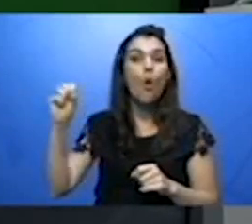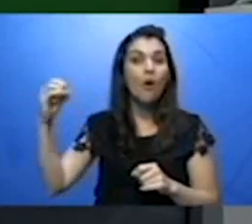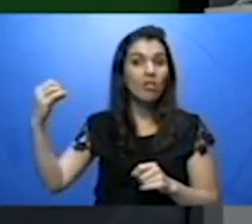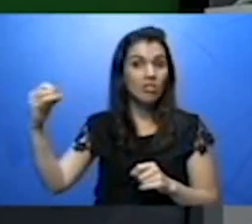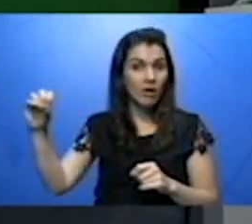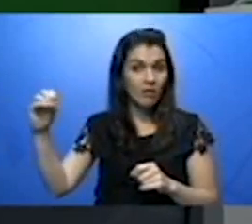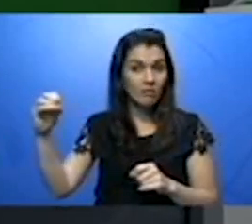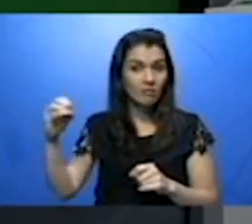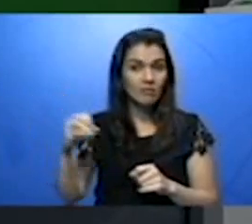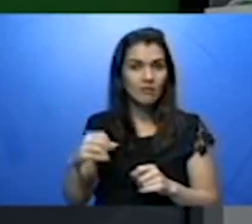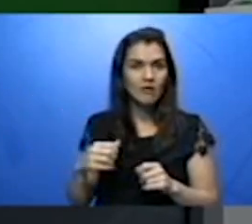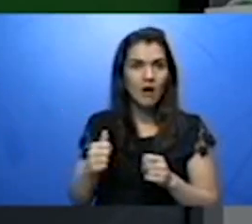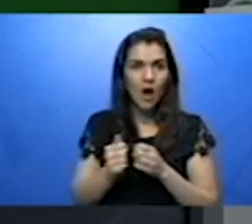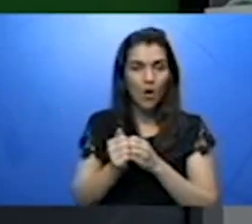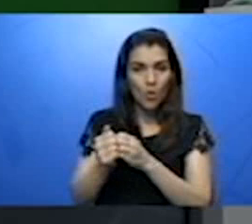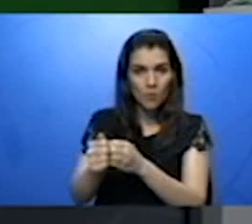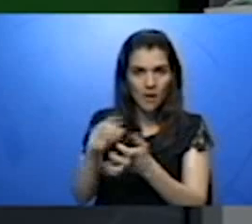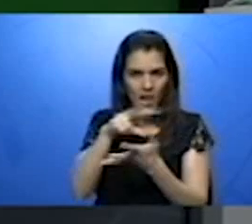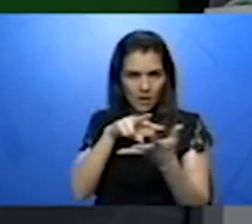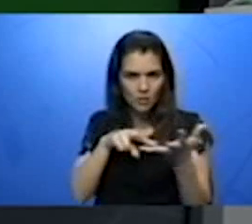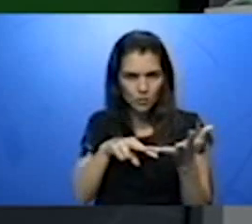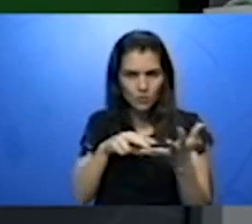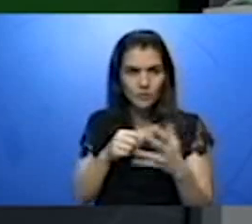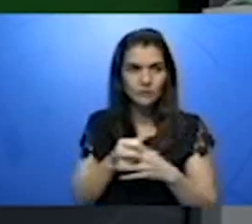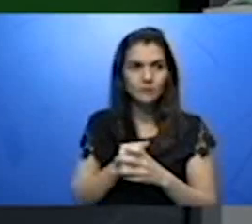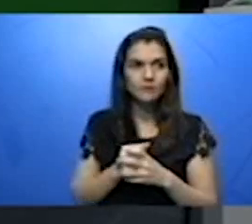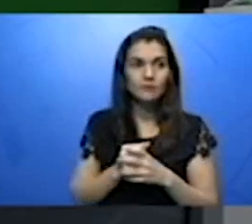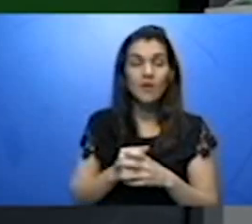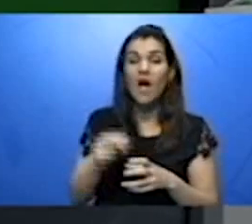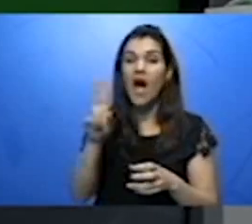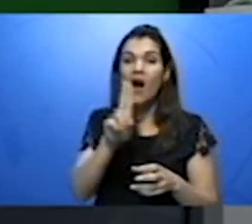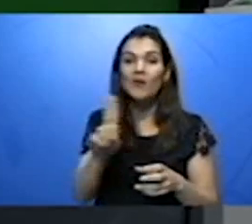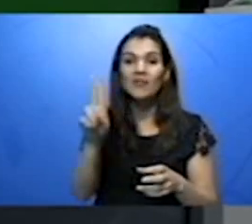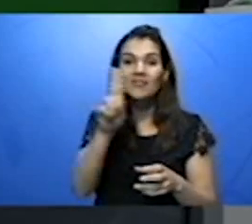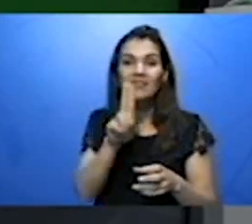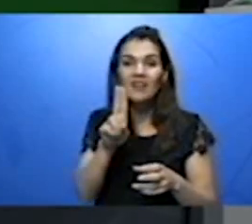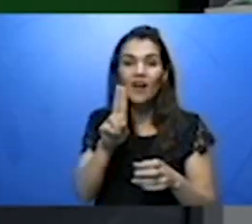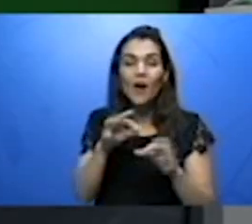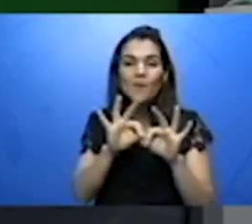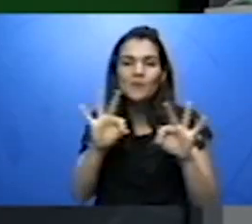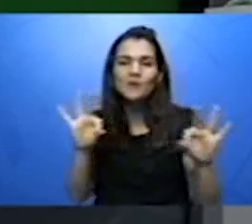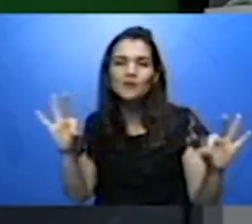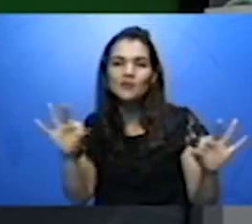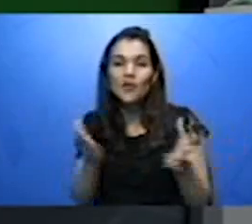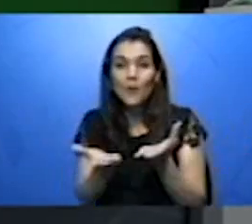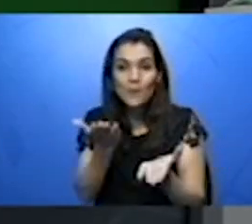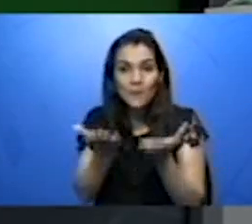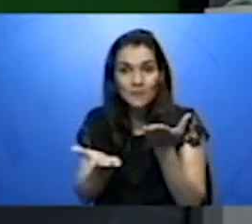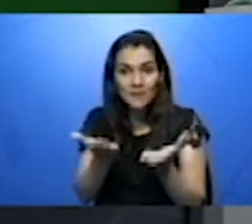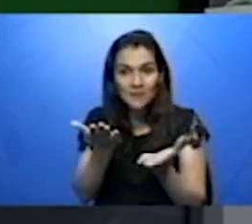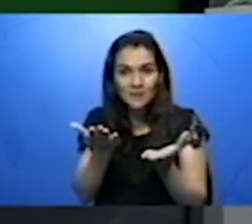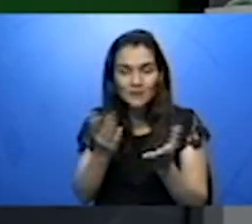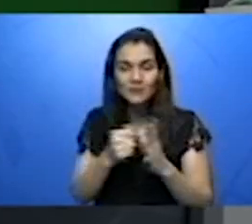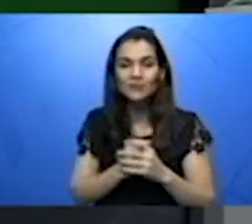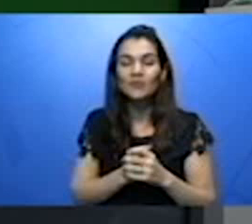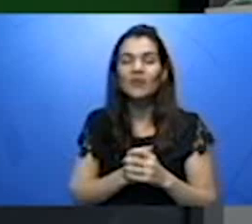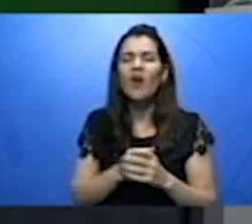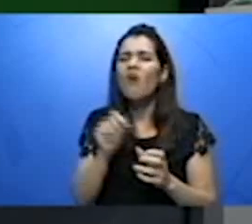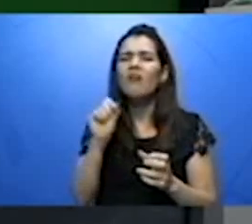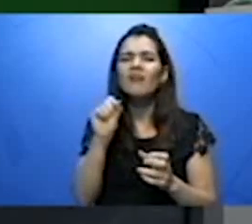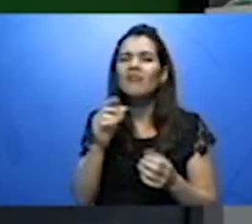e Acompanha comigo a leitura as unidades de medida de massa que você estudou no segundo ano